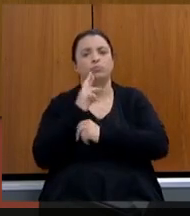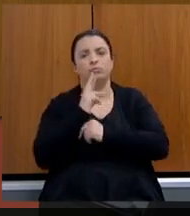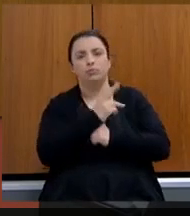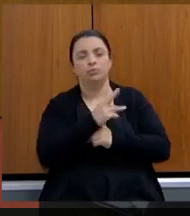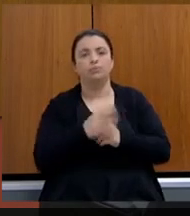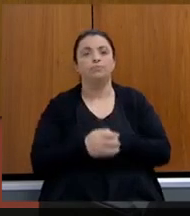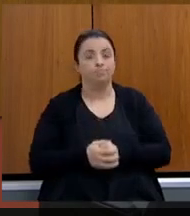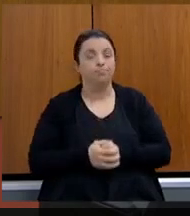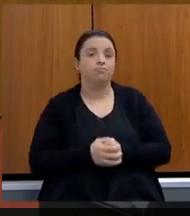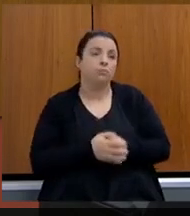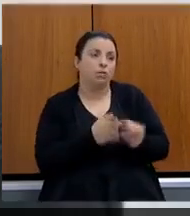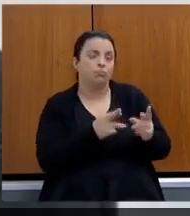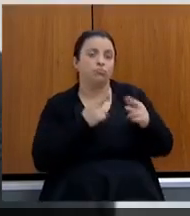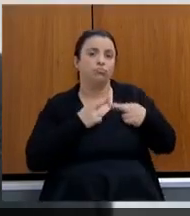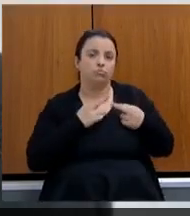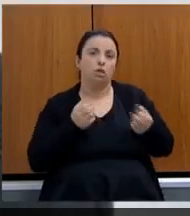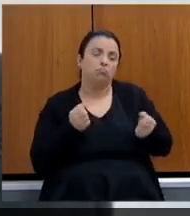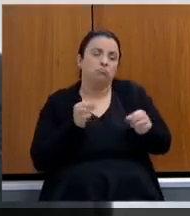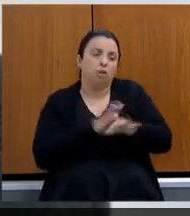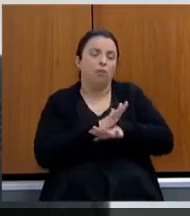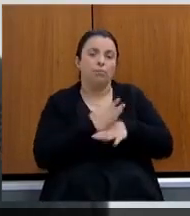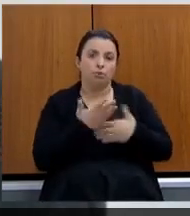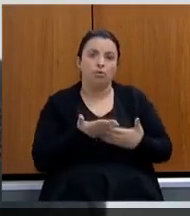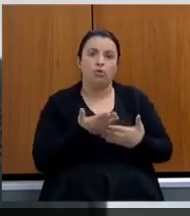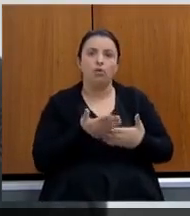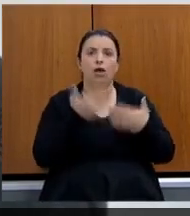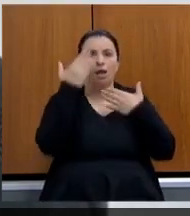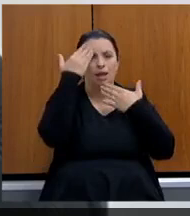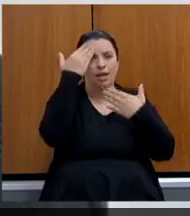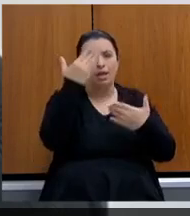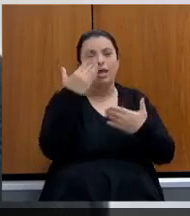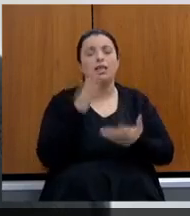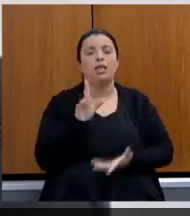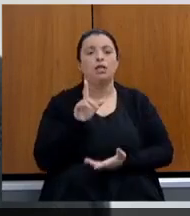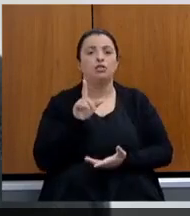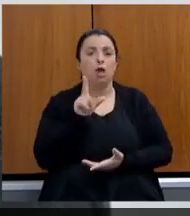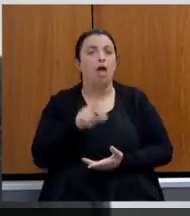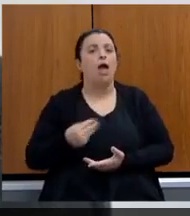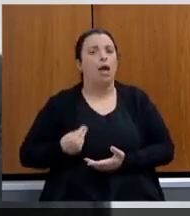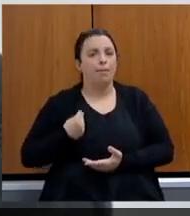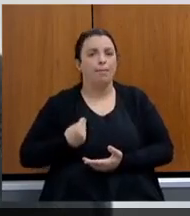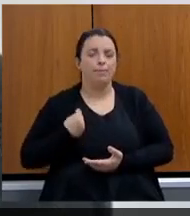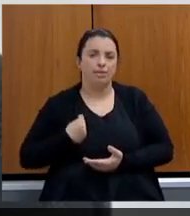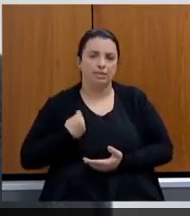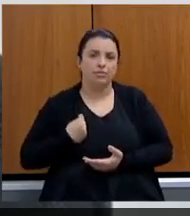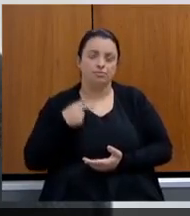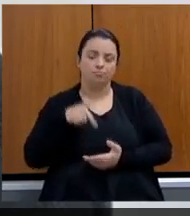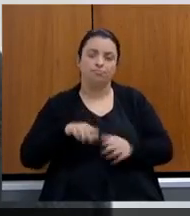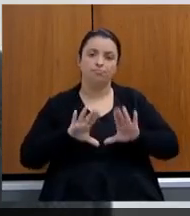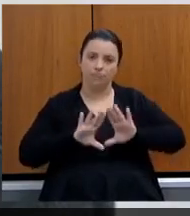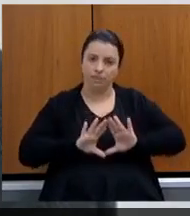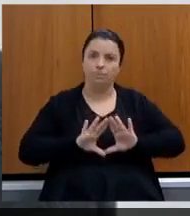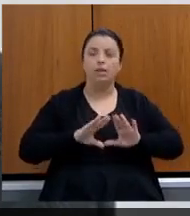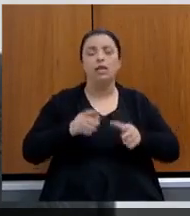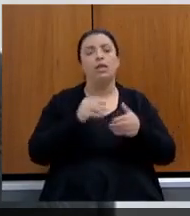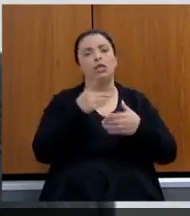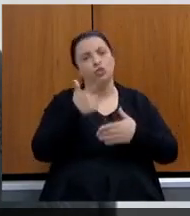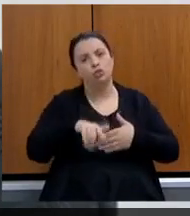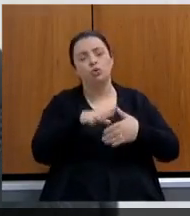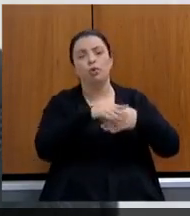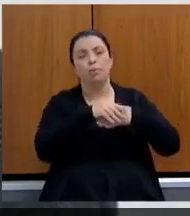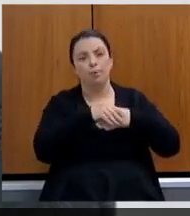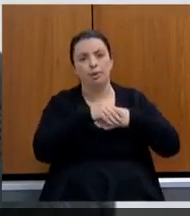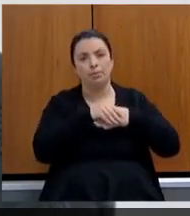agora fica em frente fazer fotos do secretário agradeço muito a presença da senhora e novamente aí parabenizar